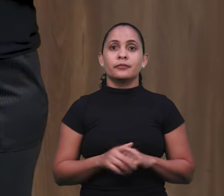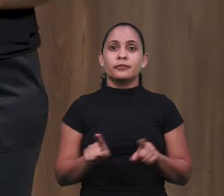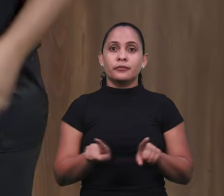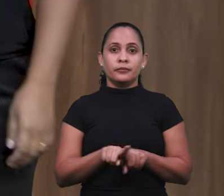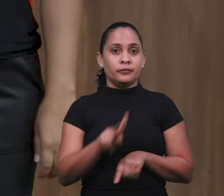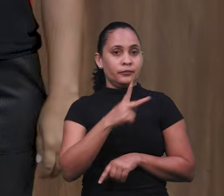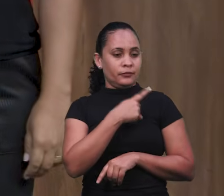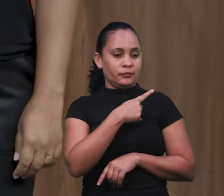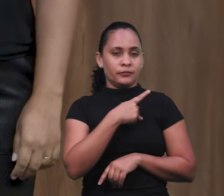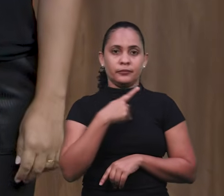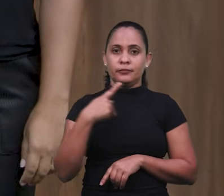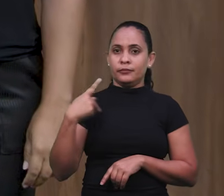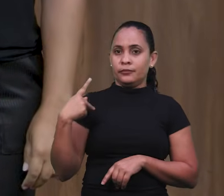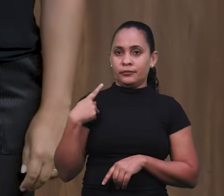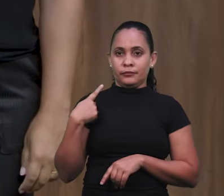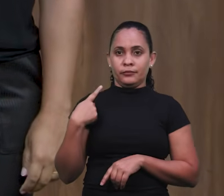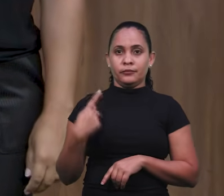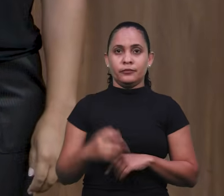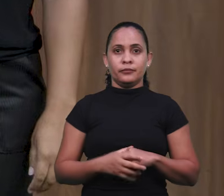pastor.